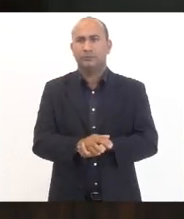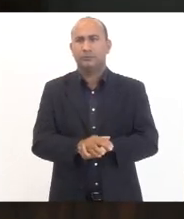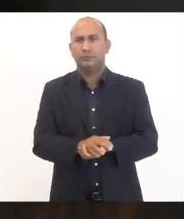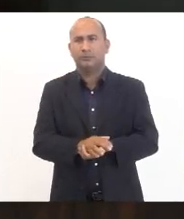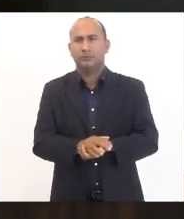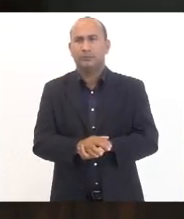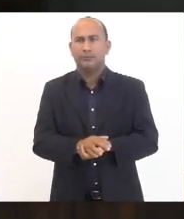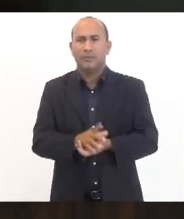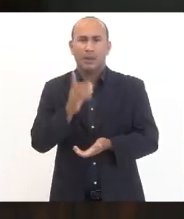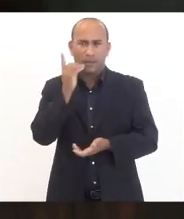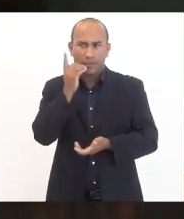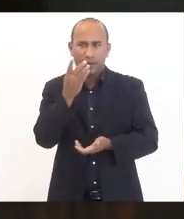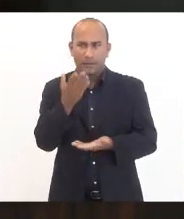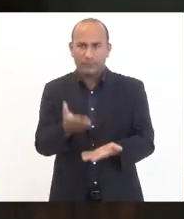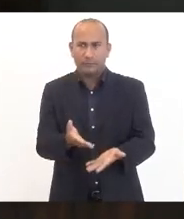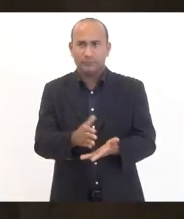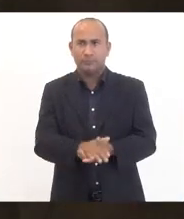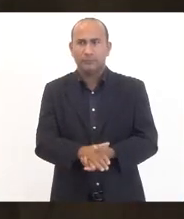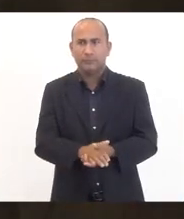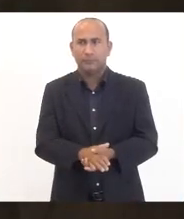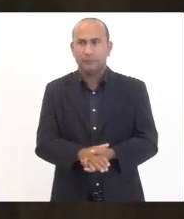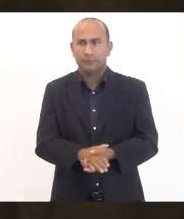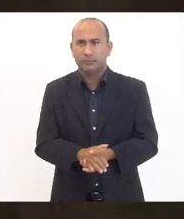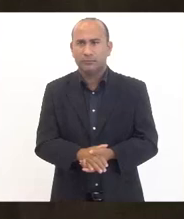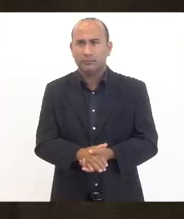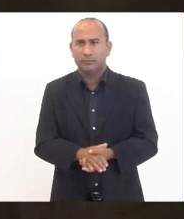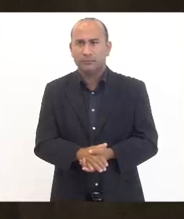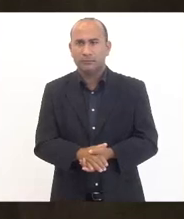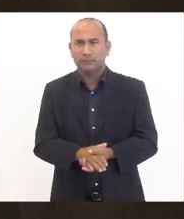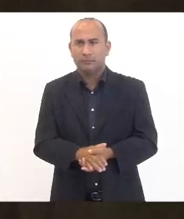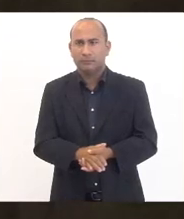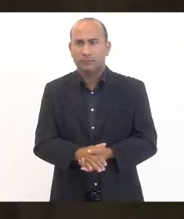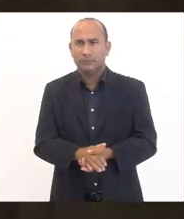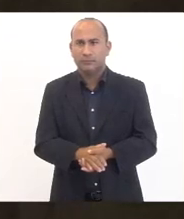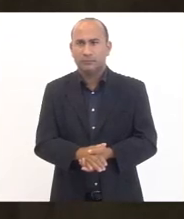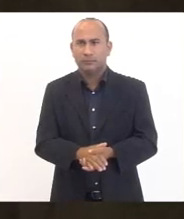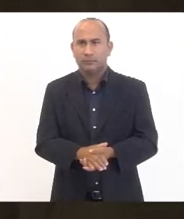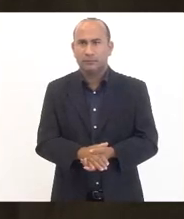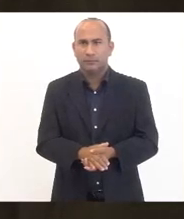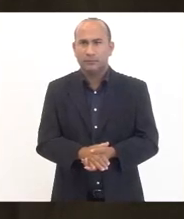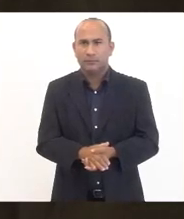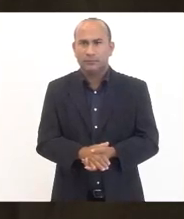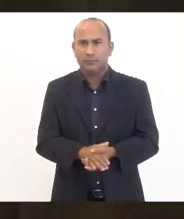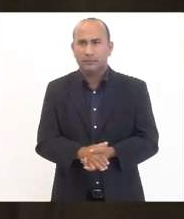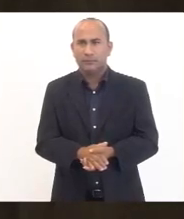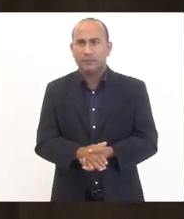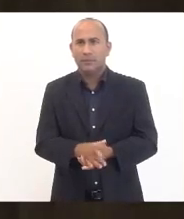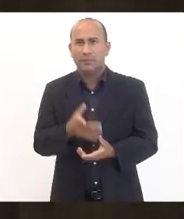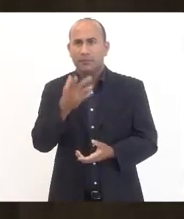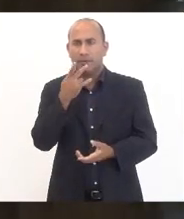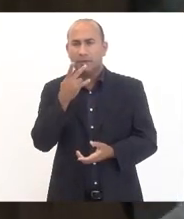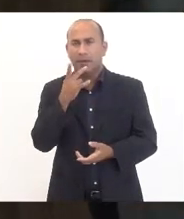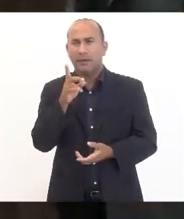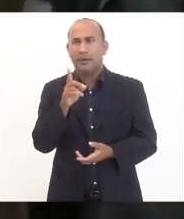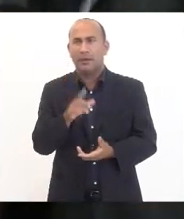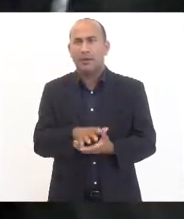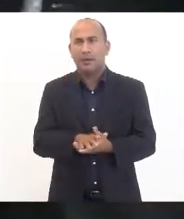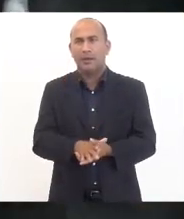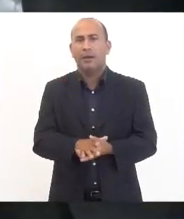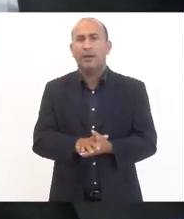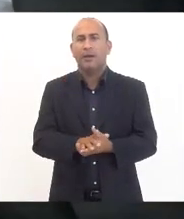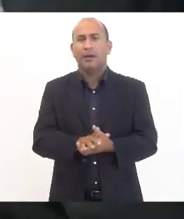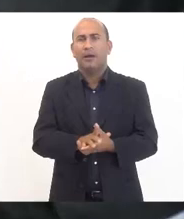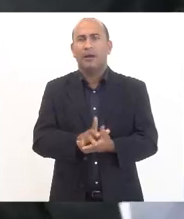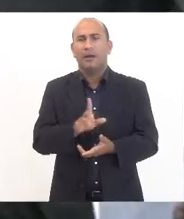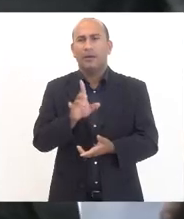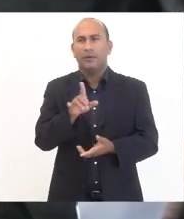Para emitir parecer, deputado Rosenberg Reis. Senhor presidente, vou dar o parecer Pela rejeição, mas o meu voto